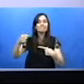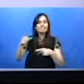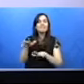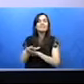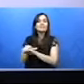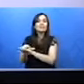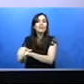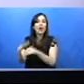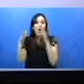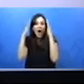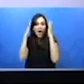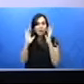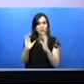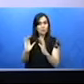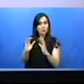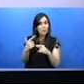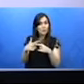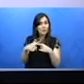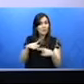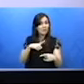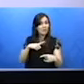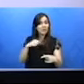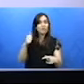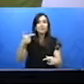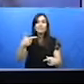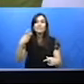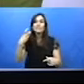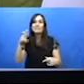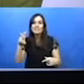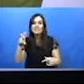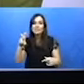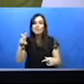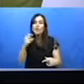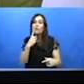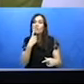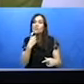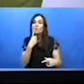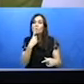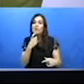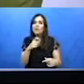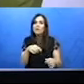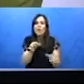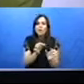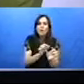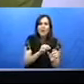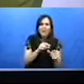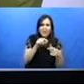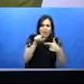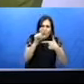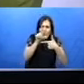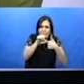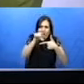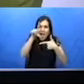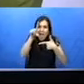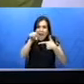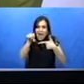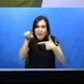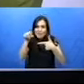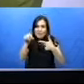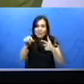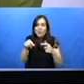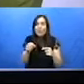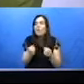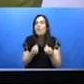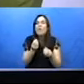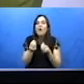cabeçuda, 25. Ah lá, ela está com a marcação em vermelho. Aqui, a tabela nos mostra qual desse